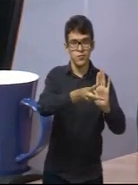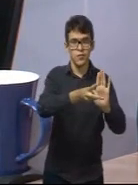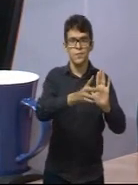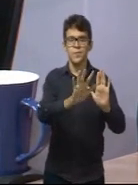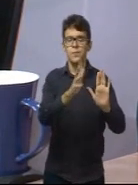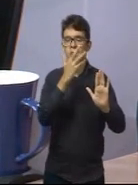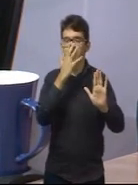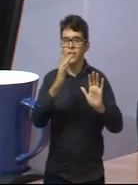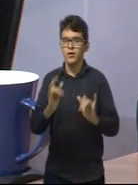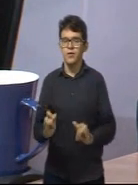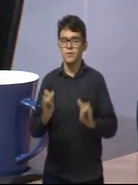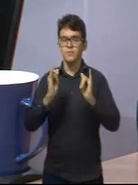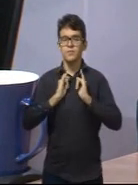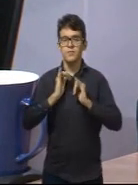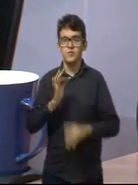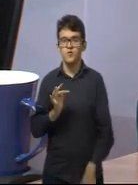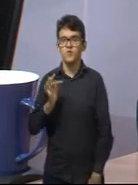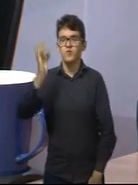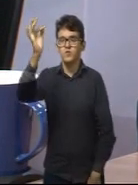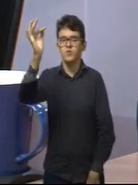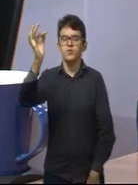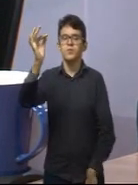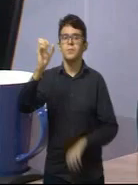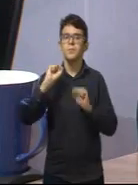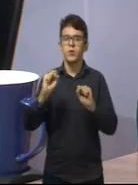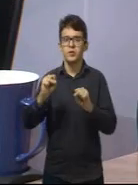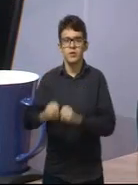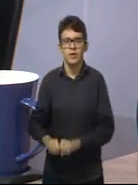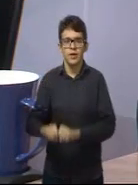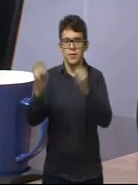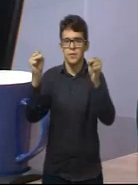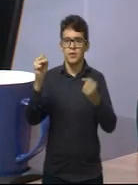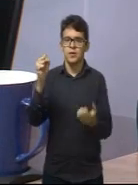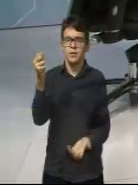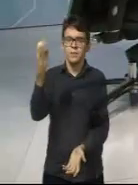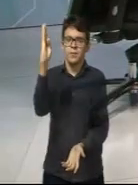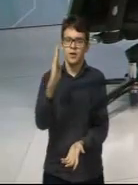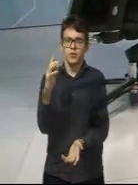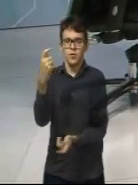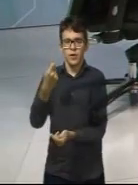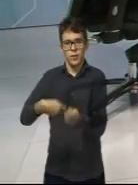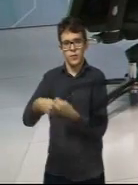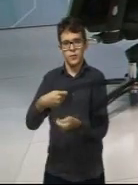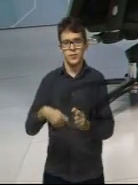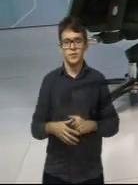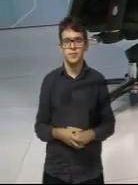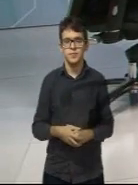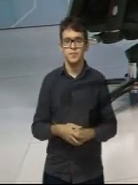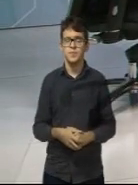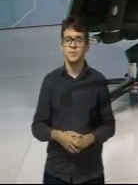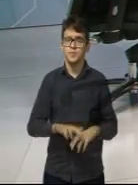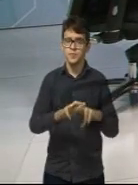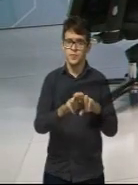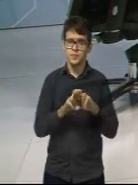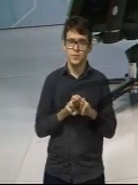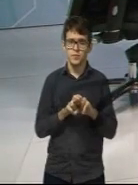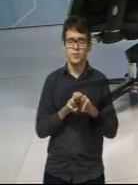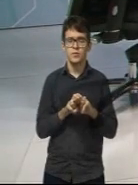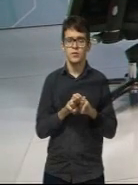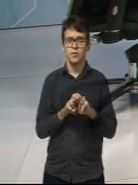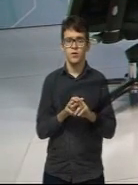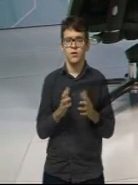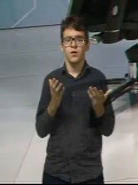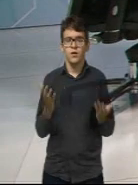inviabilizar o Brasil em breve. Esse é o argumento. Efetivamente, esse argumento se